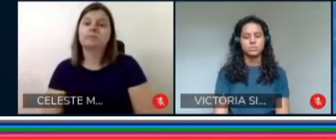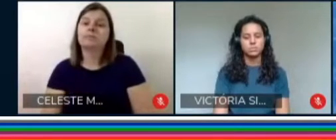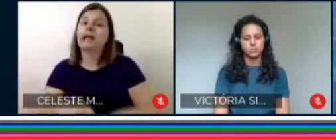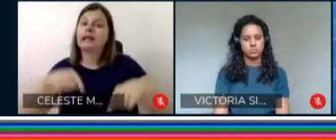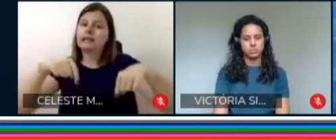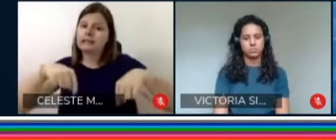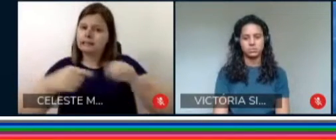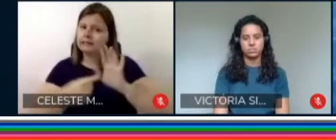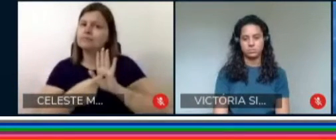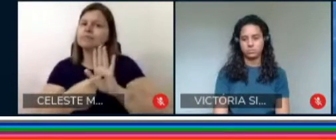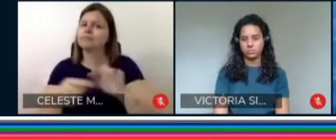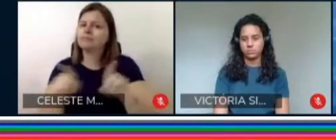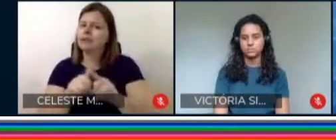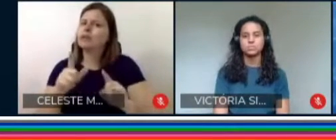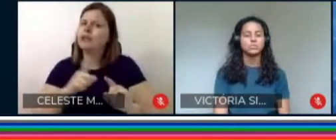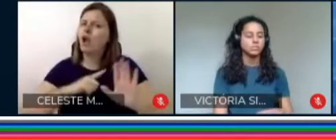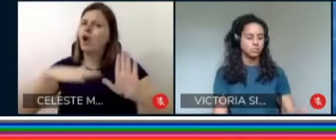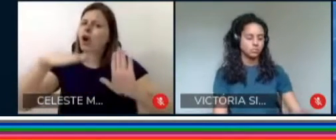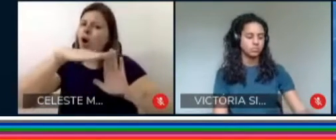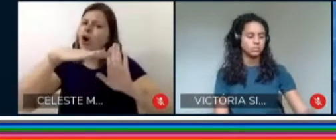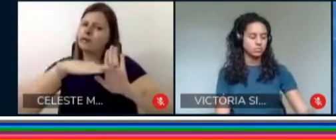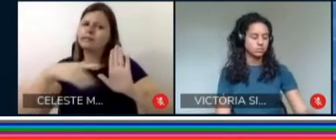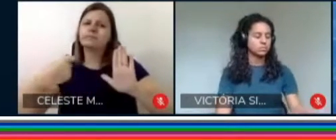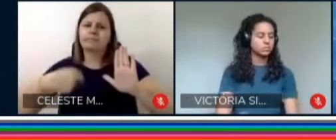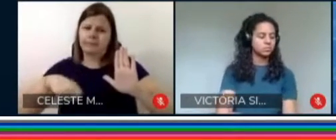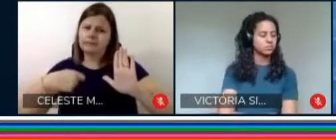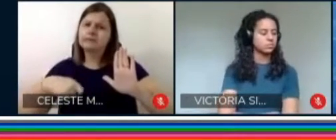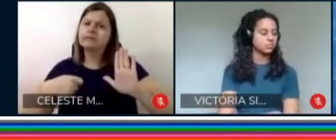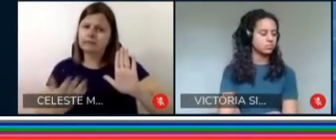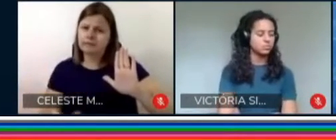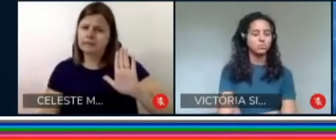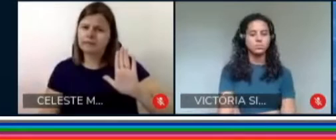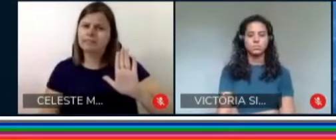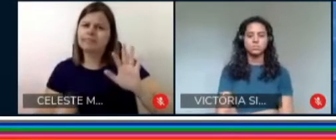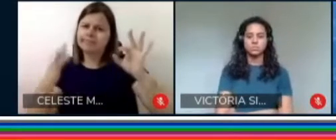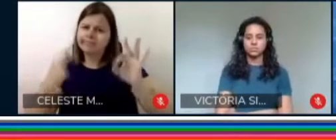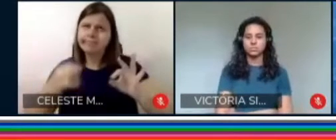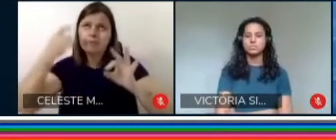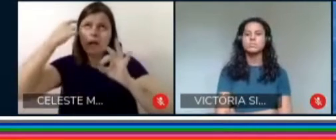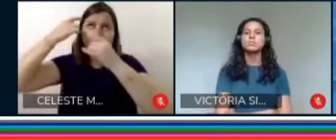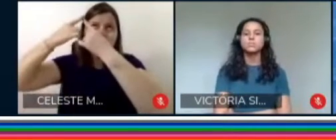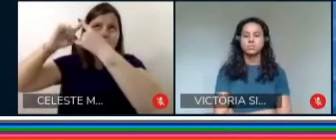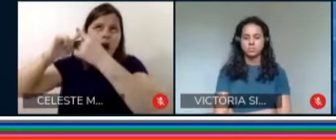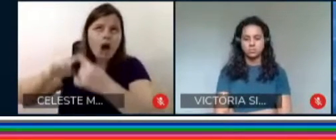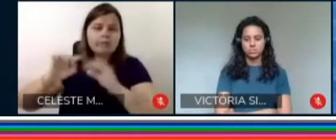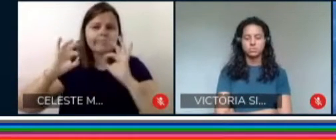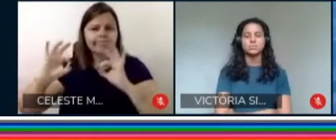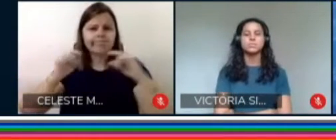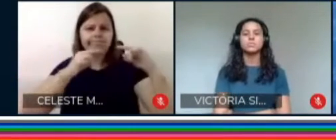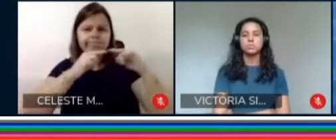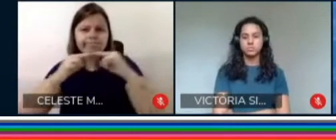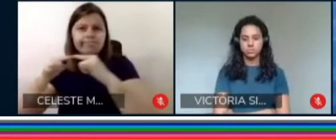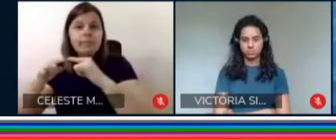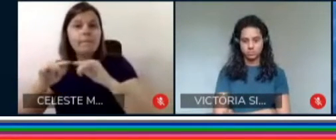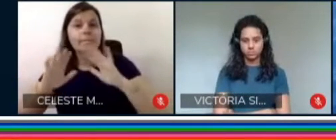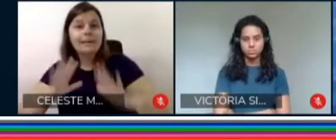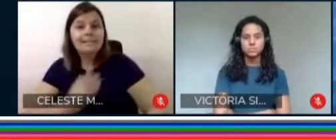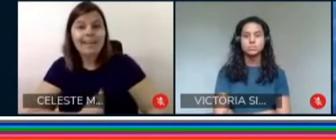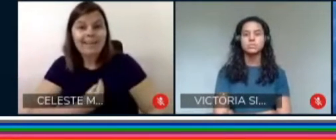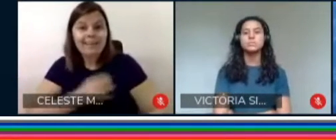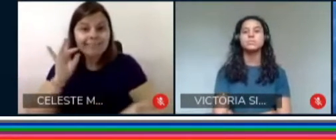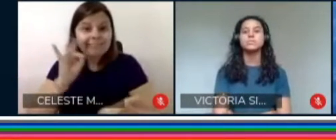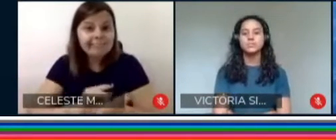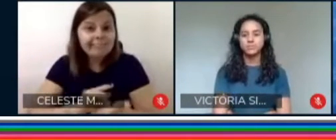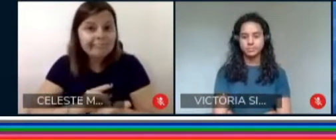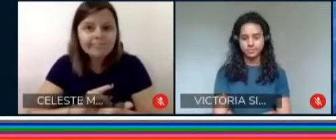apresentação também, elas vão seguir uma ordem porque é necessário, né, para dar a lógica para aquilo que eu estou falando. Mas na vida real, não necessariamente